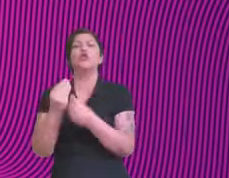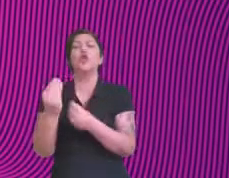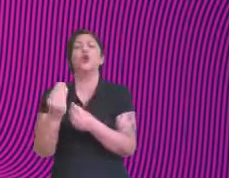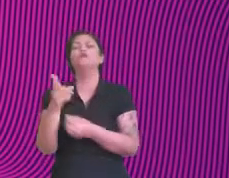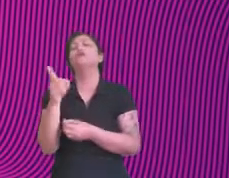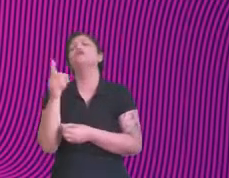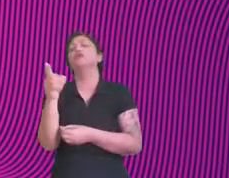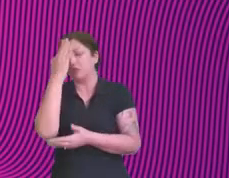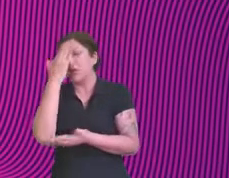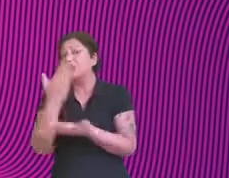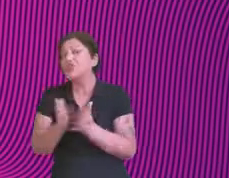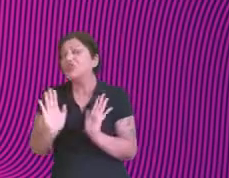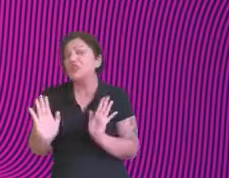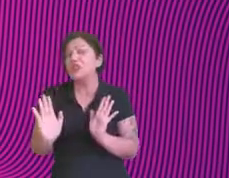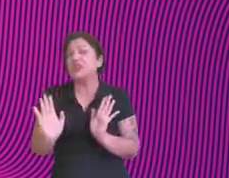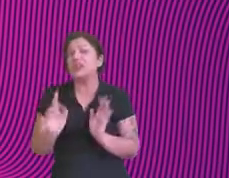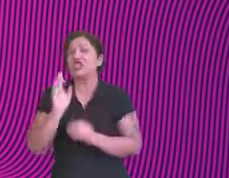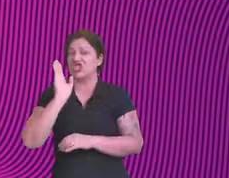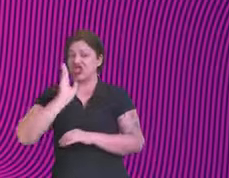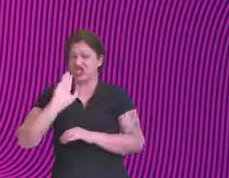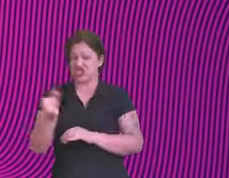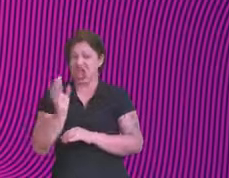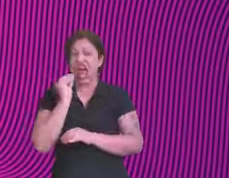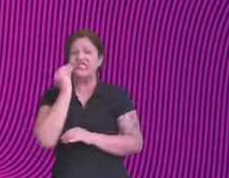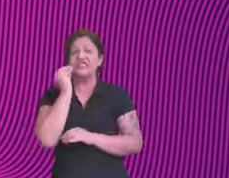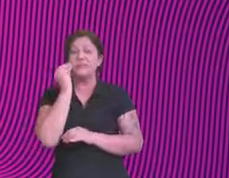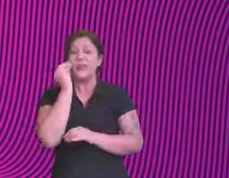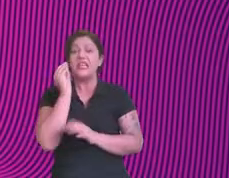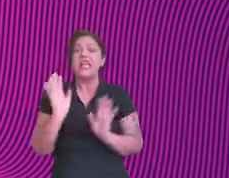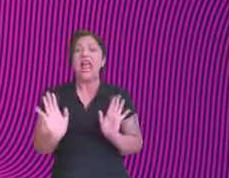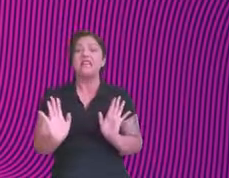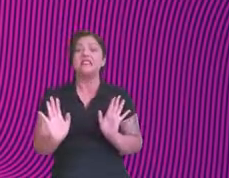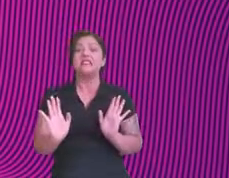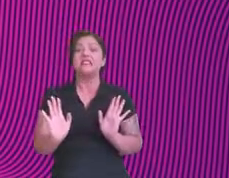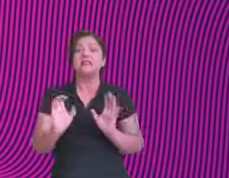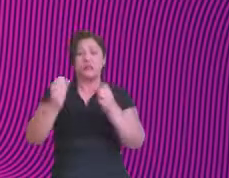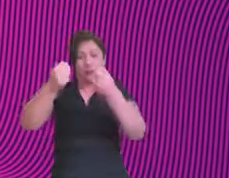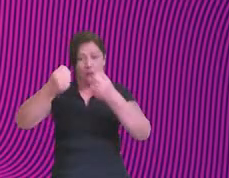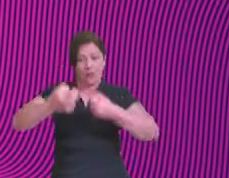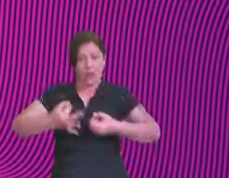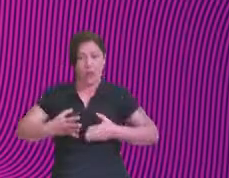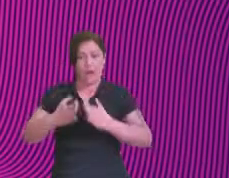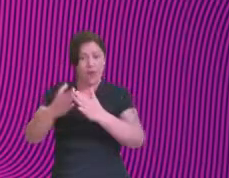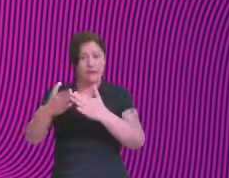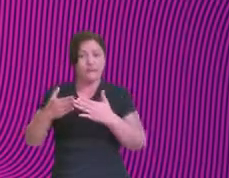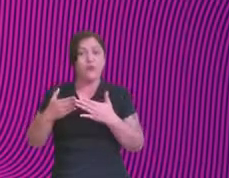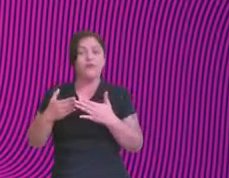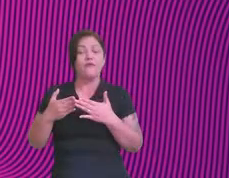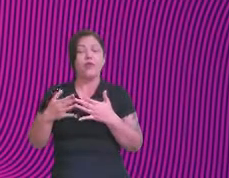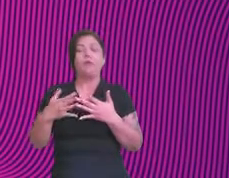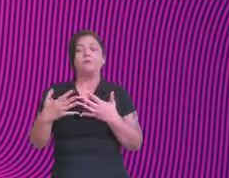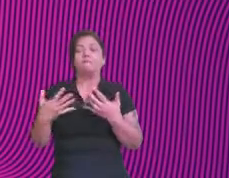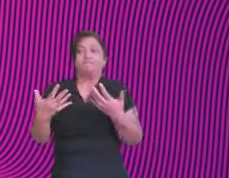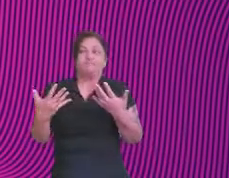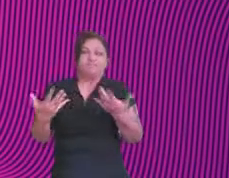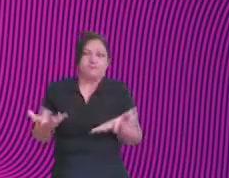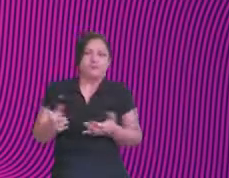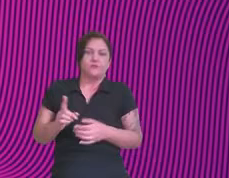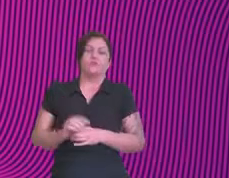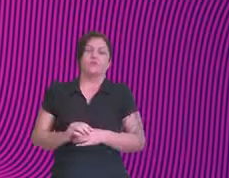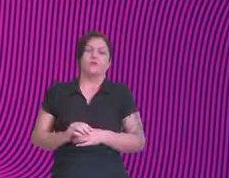spray. Vocês têm alguma experiência com isso aí? O PIPAC começou na França, né? Então, quer dizer, hoje está começando a